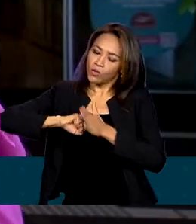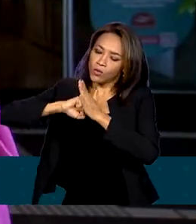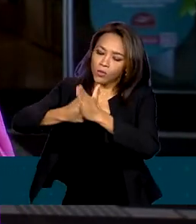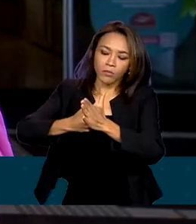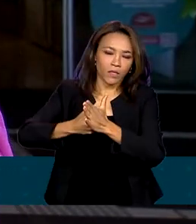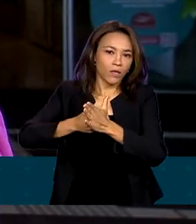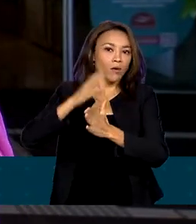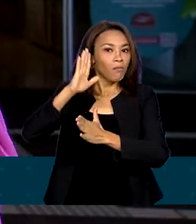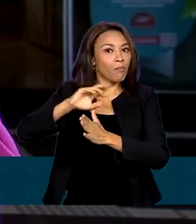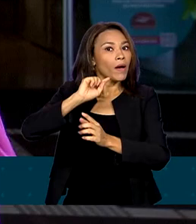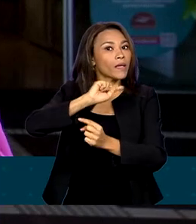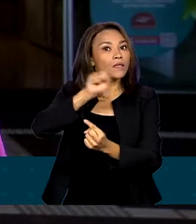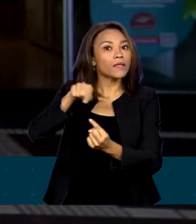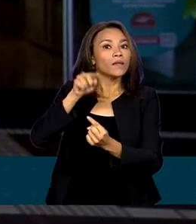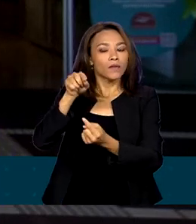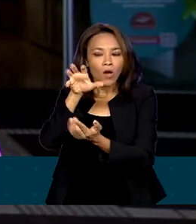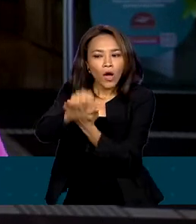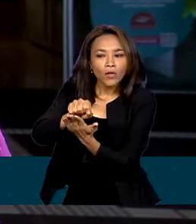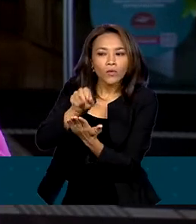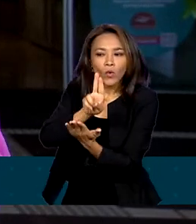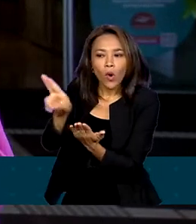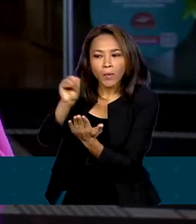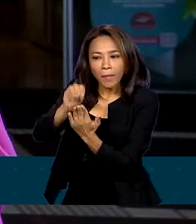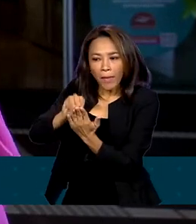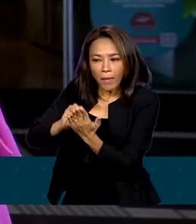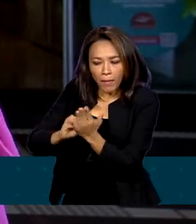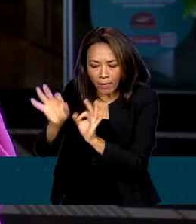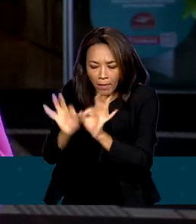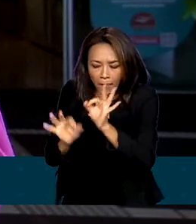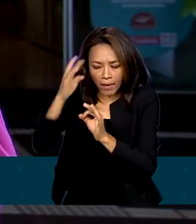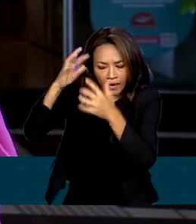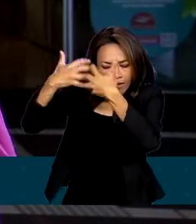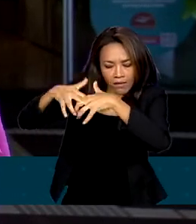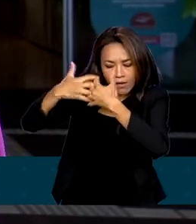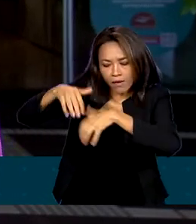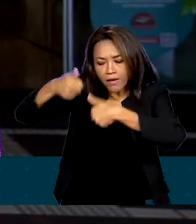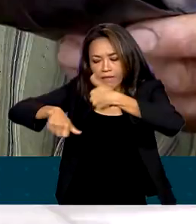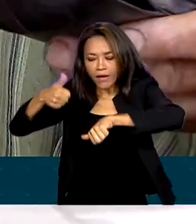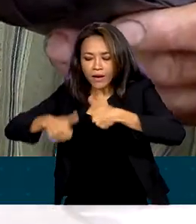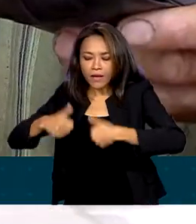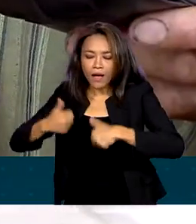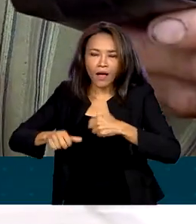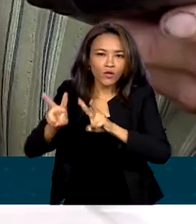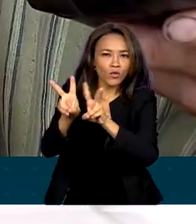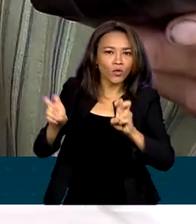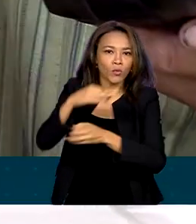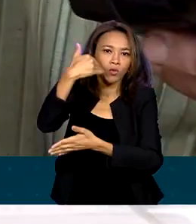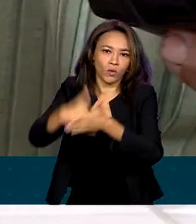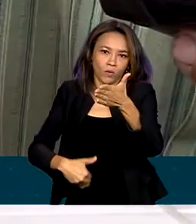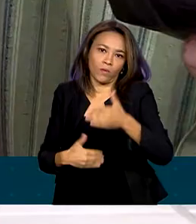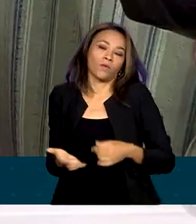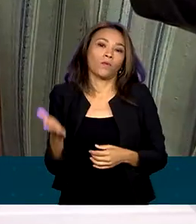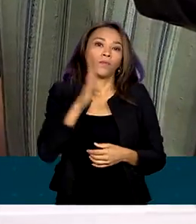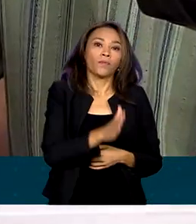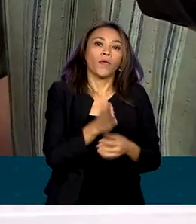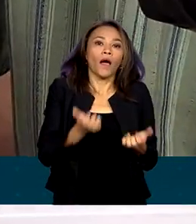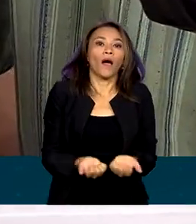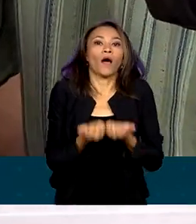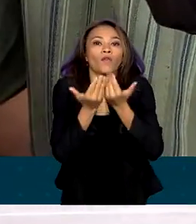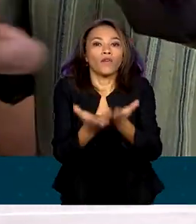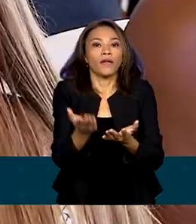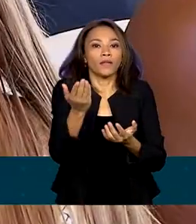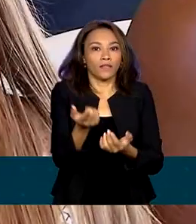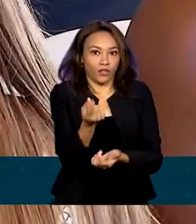para atualizar o cadastro único e reavaliar a margem de desconto. A oferta de crédito consignado